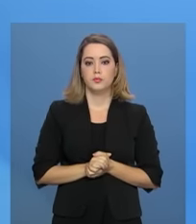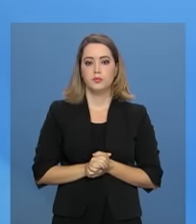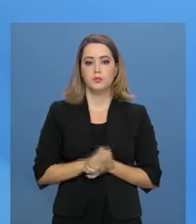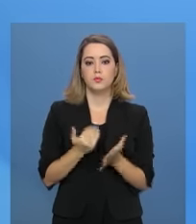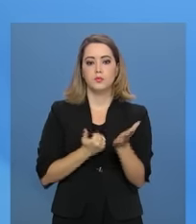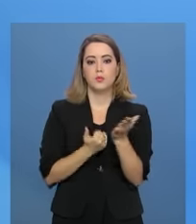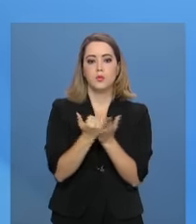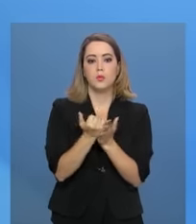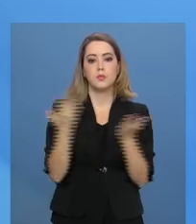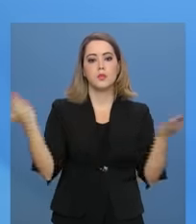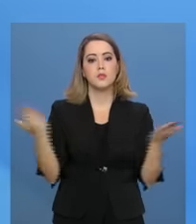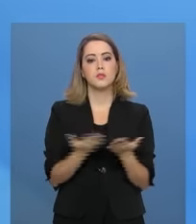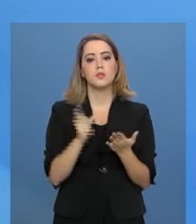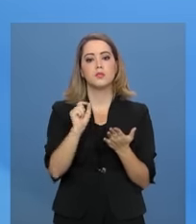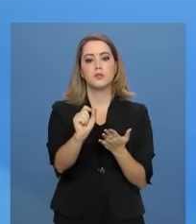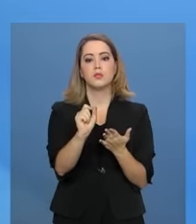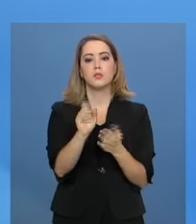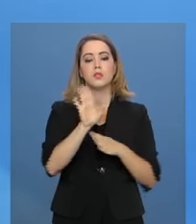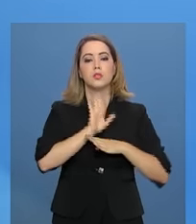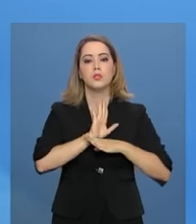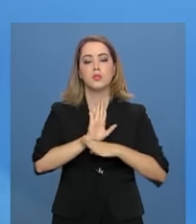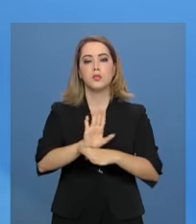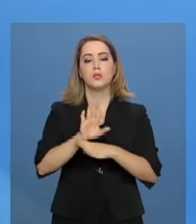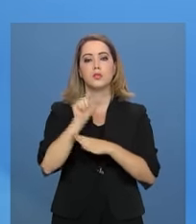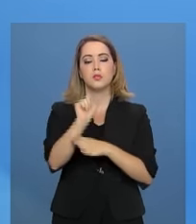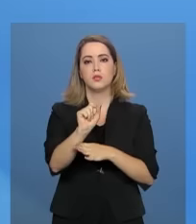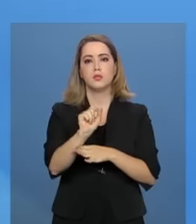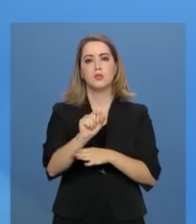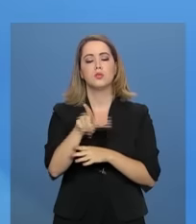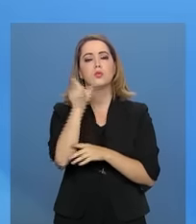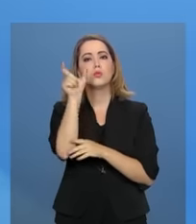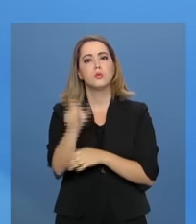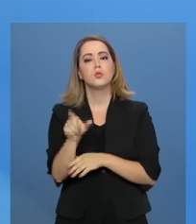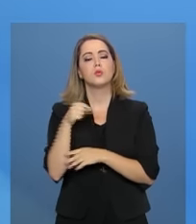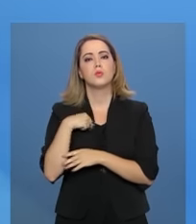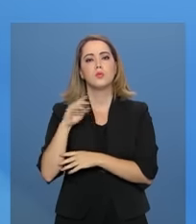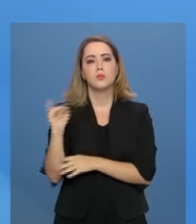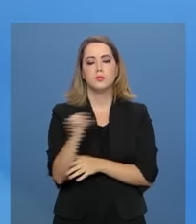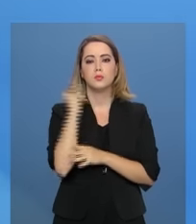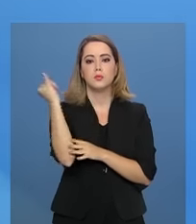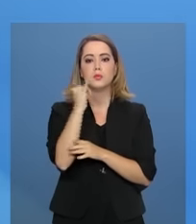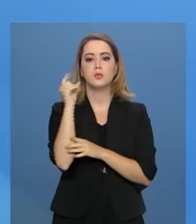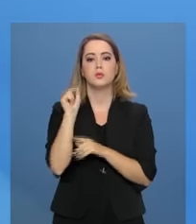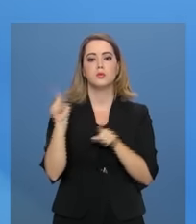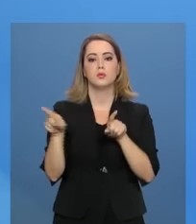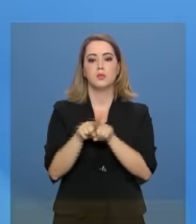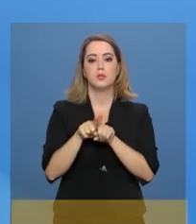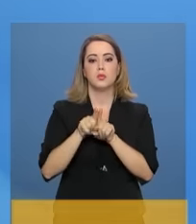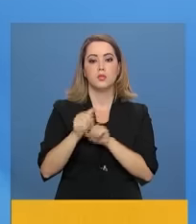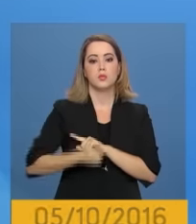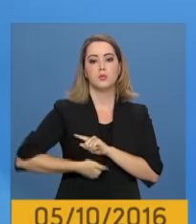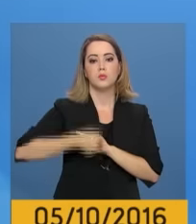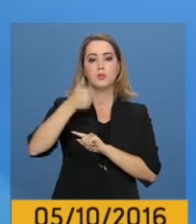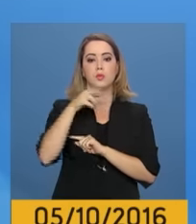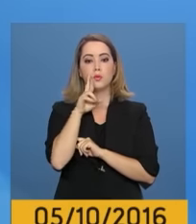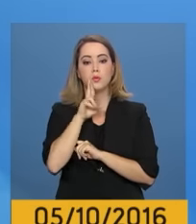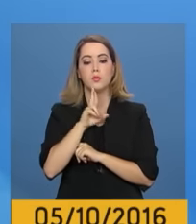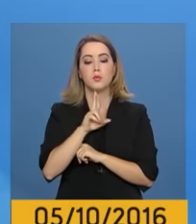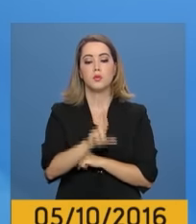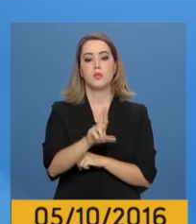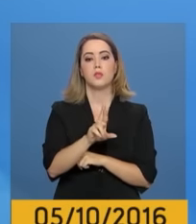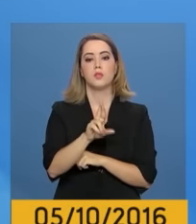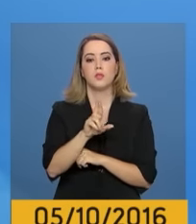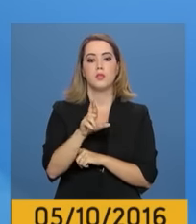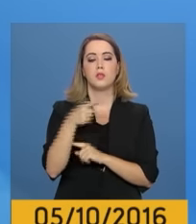Começo pelo apoio ao que acredito ser uma das bandeiras mais relevantes e com maior resultado a médio e